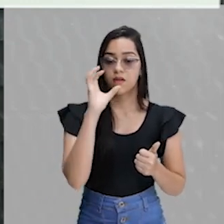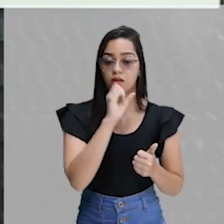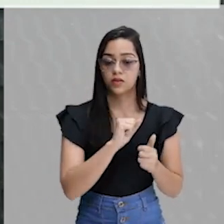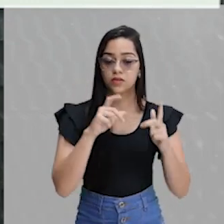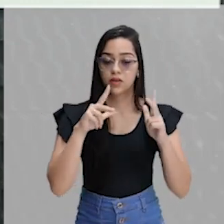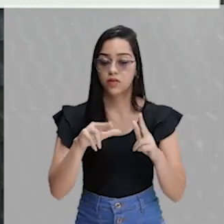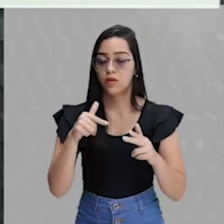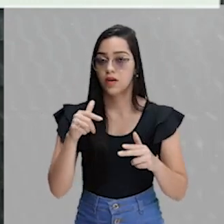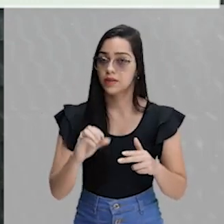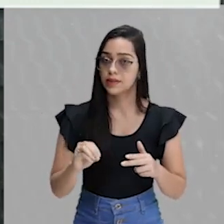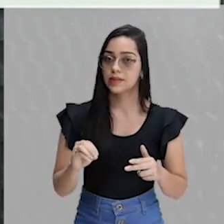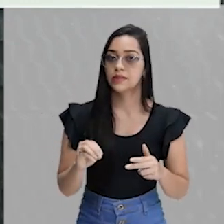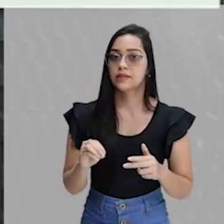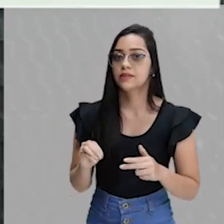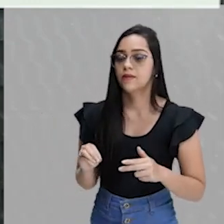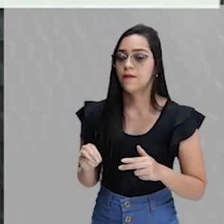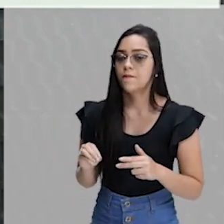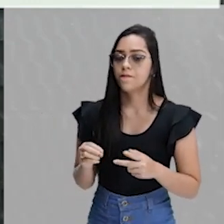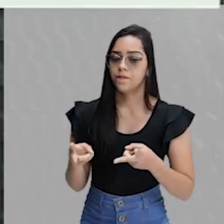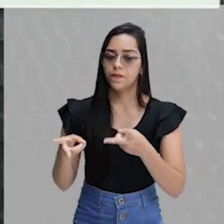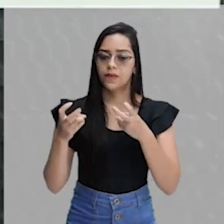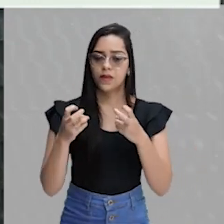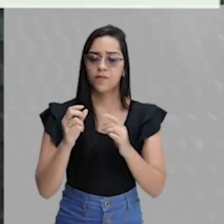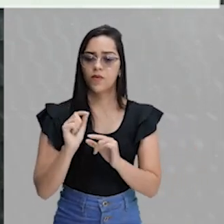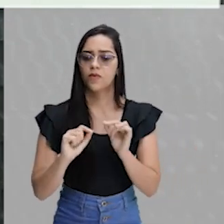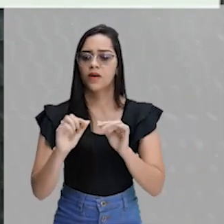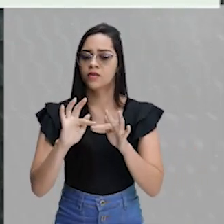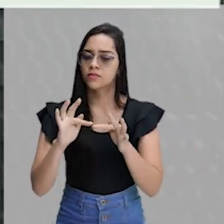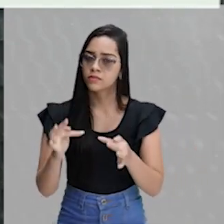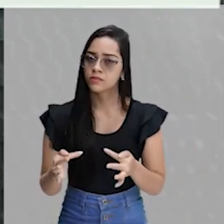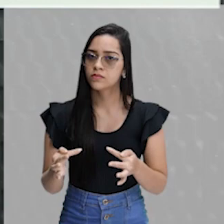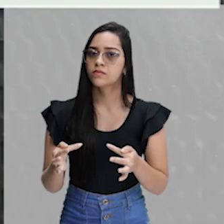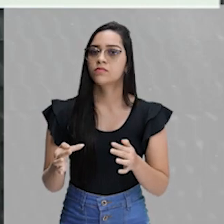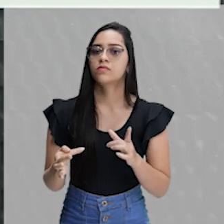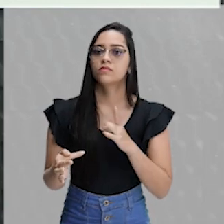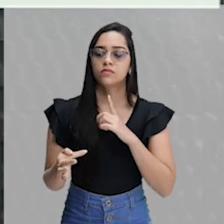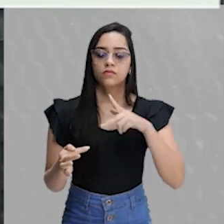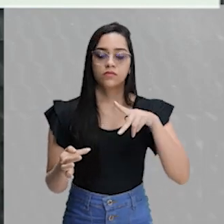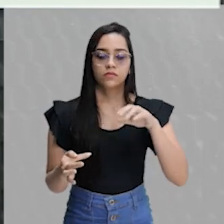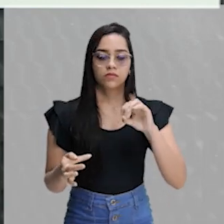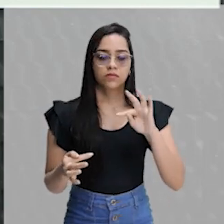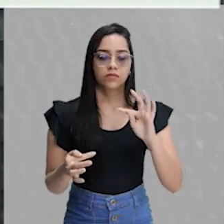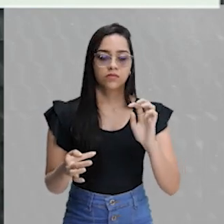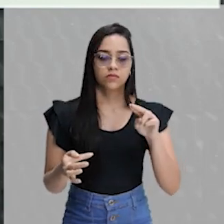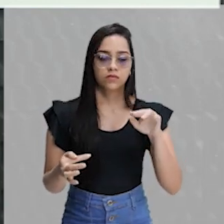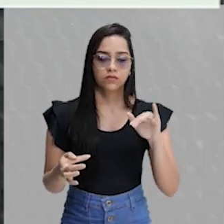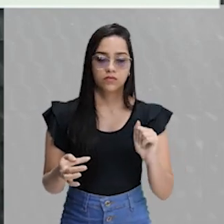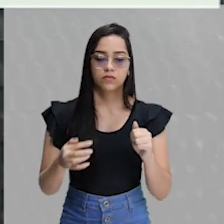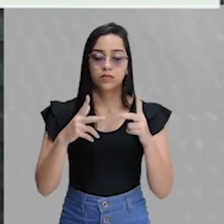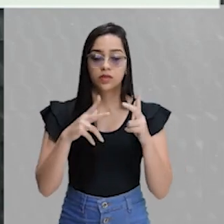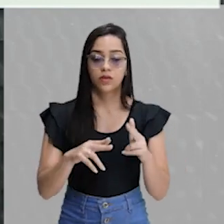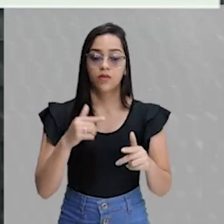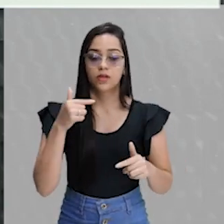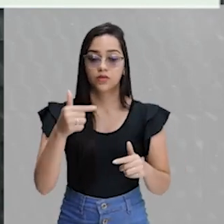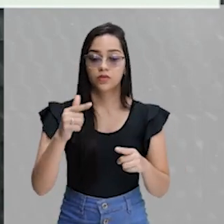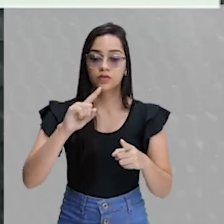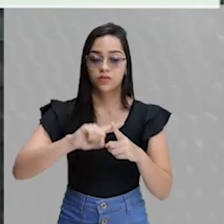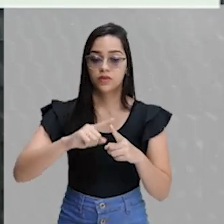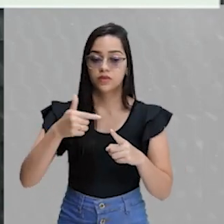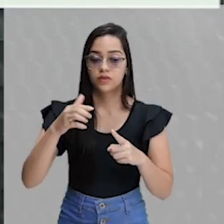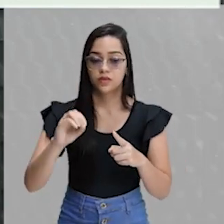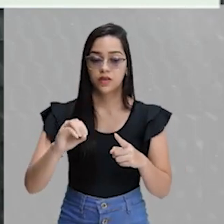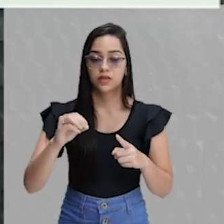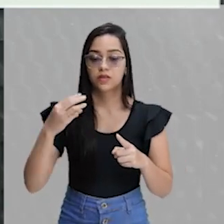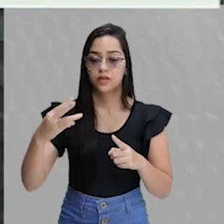10. Ok? Percebam como fica simples. Potência é igual a 2 vezes 10.